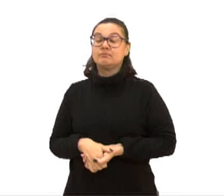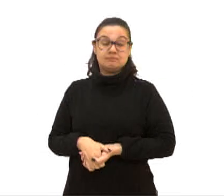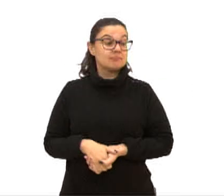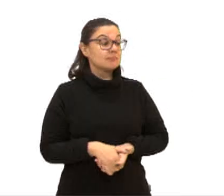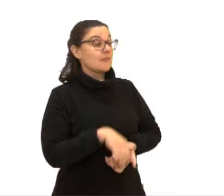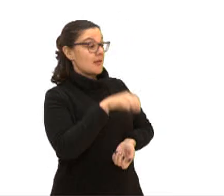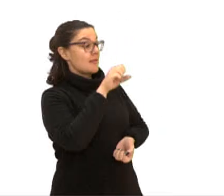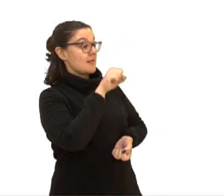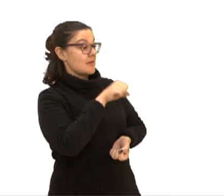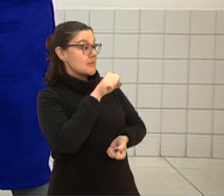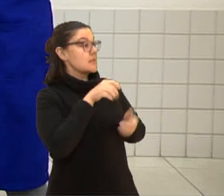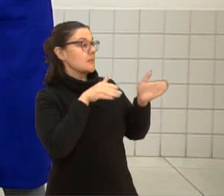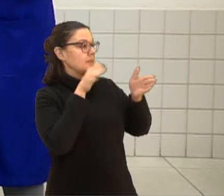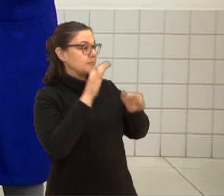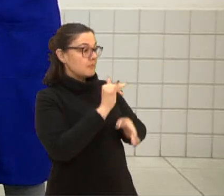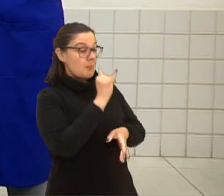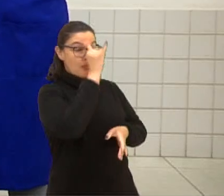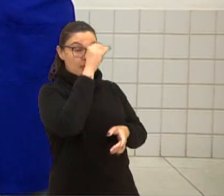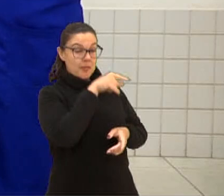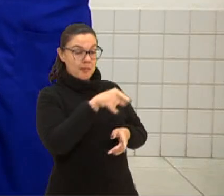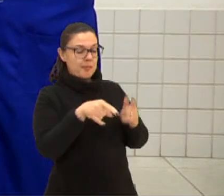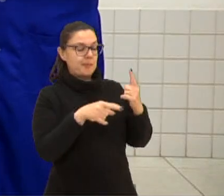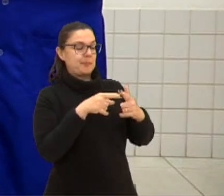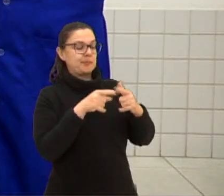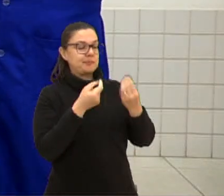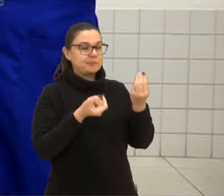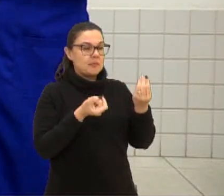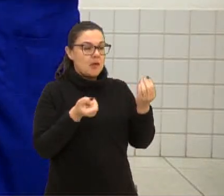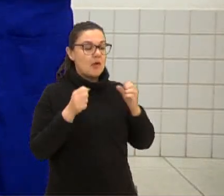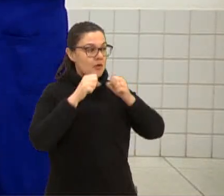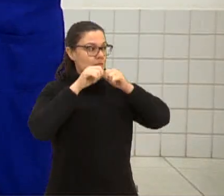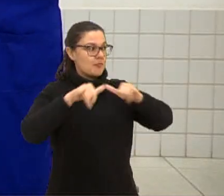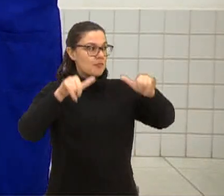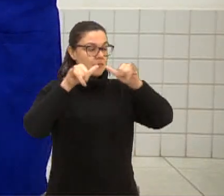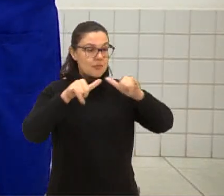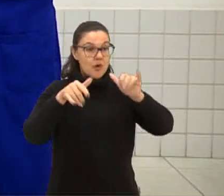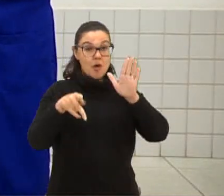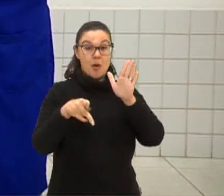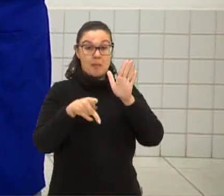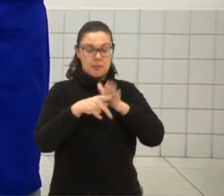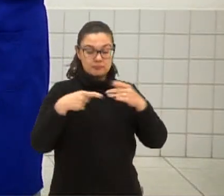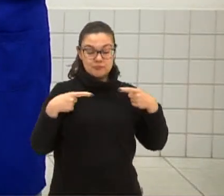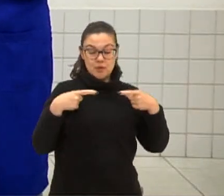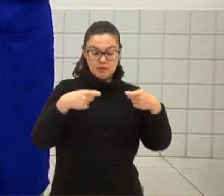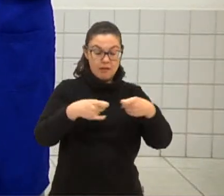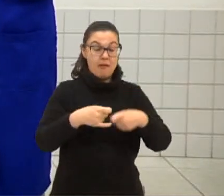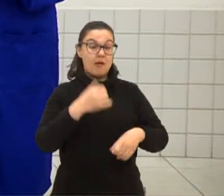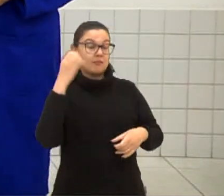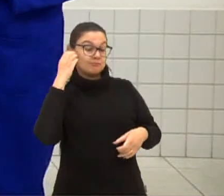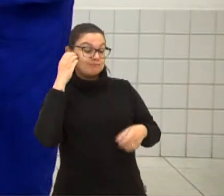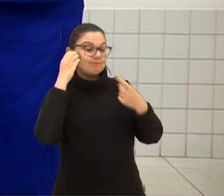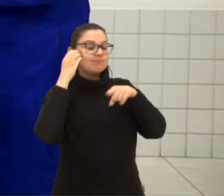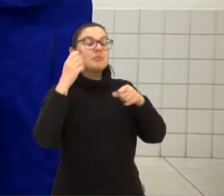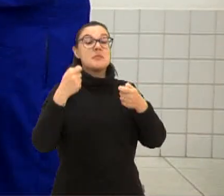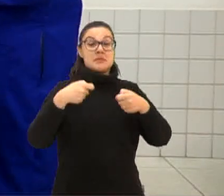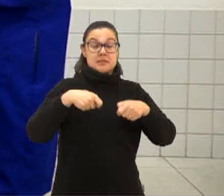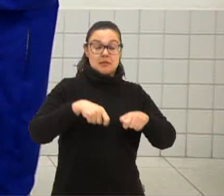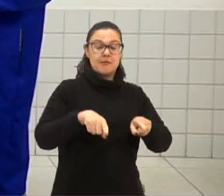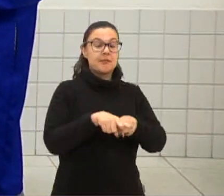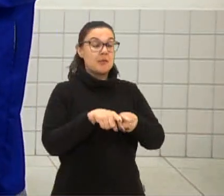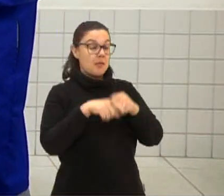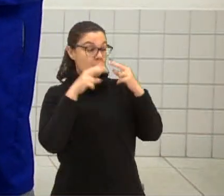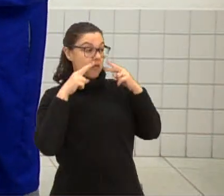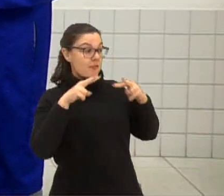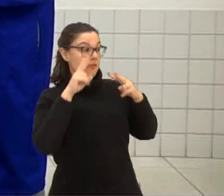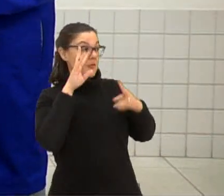teve um papel fundamental, né? Até com questão de transmissões na questão no período da guerra, informações, né? E também vimos o